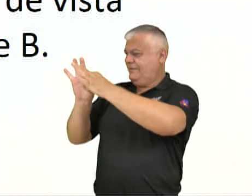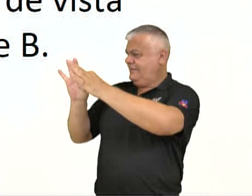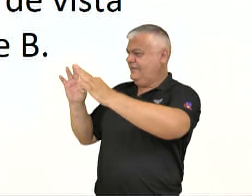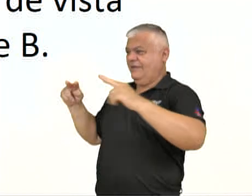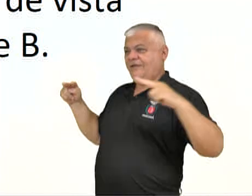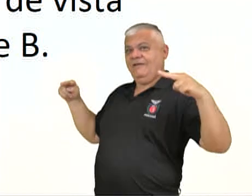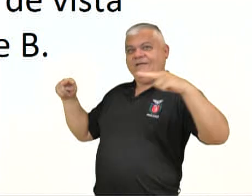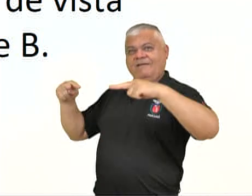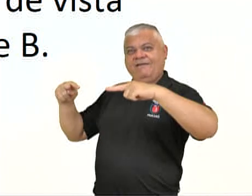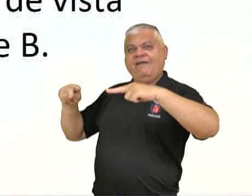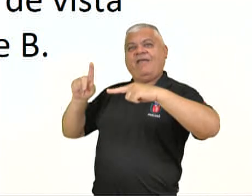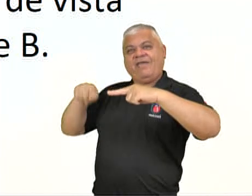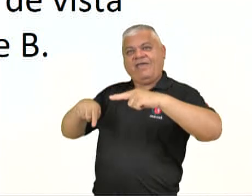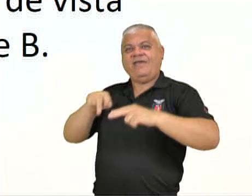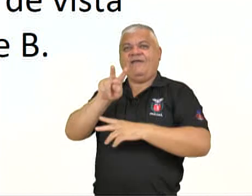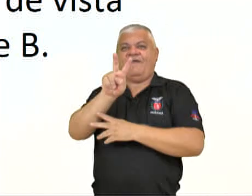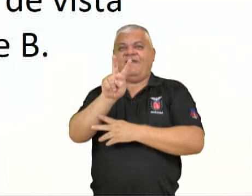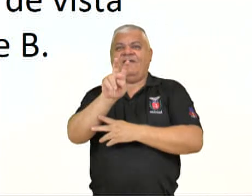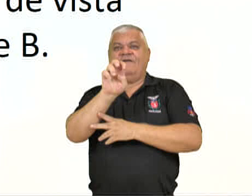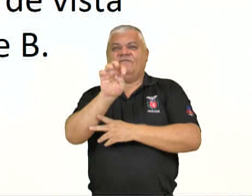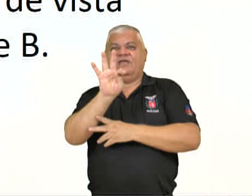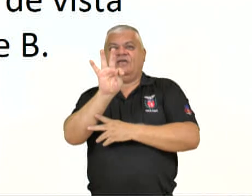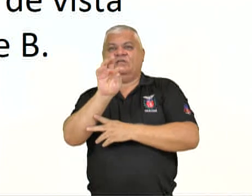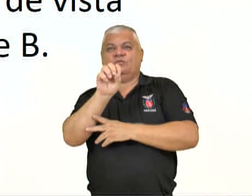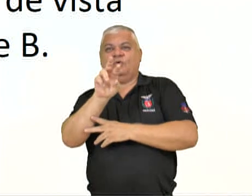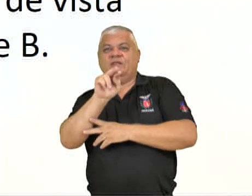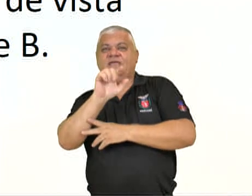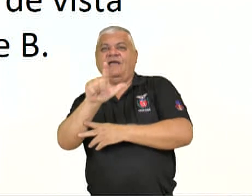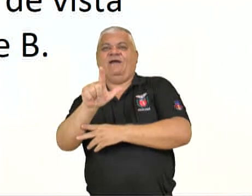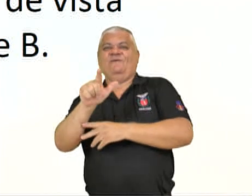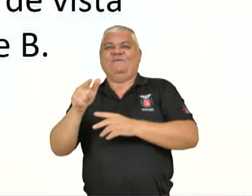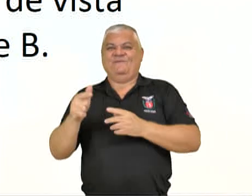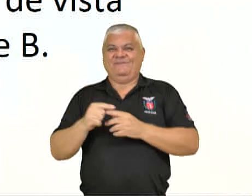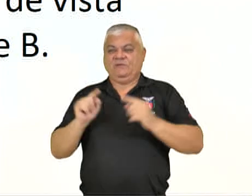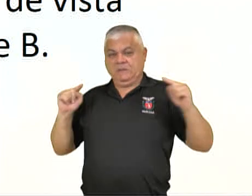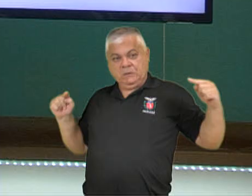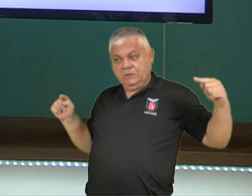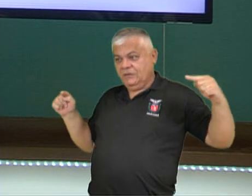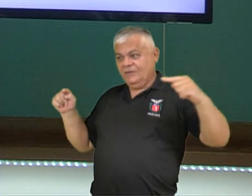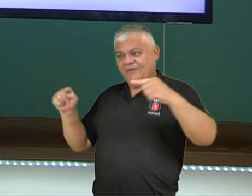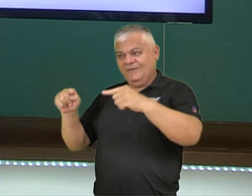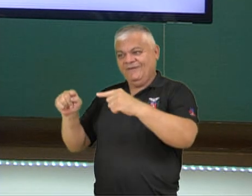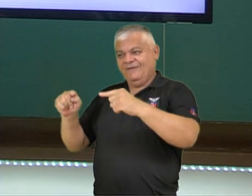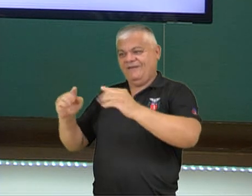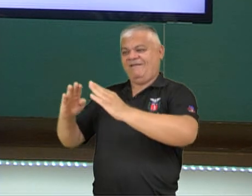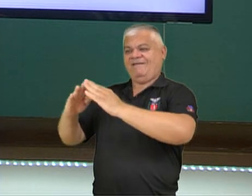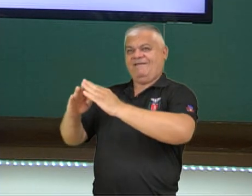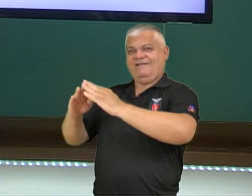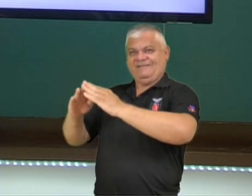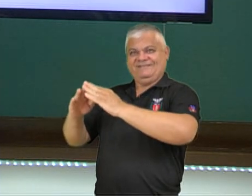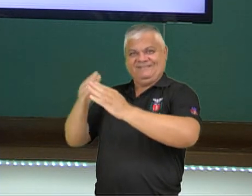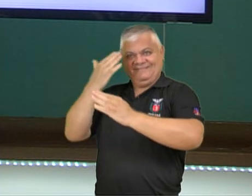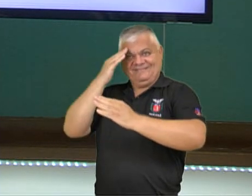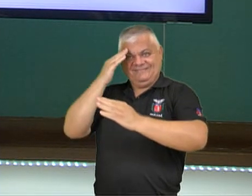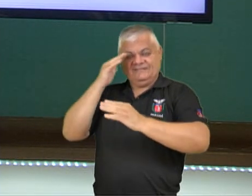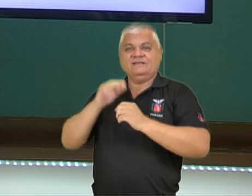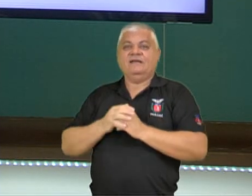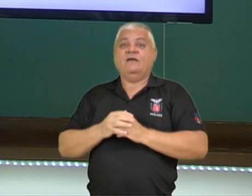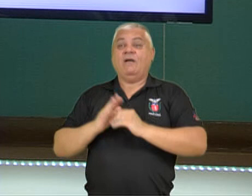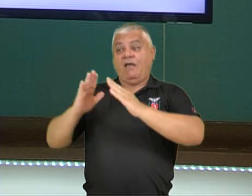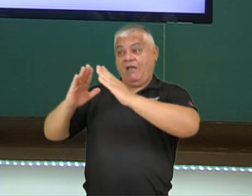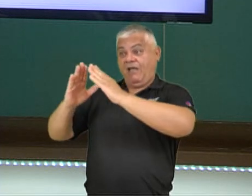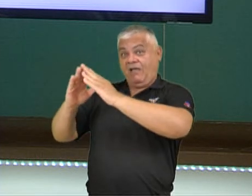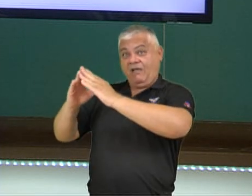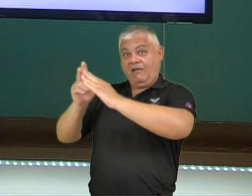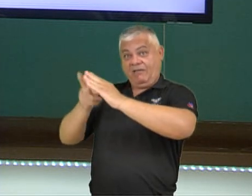grandeza vetorial, ou seja, é representada por um vetor, certo? Então, como está escrito no slide, a posição da casa